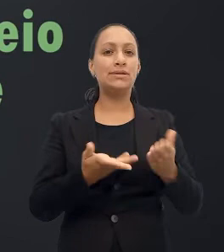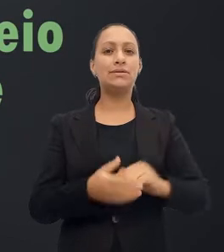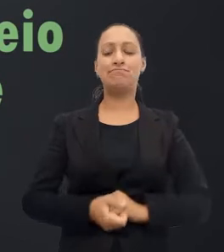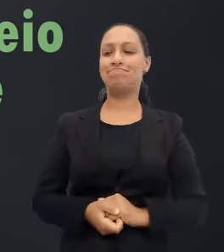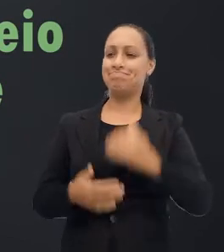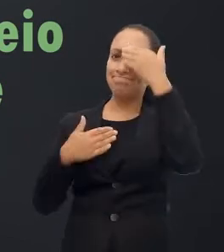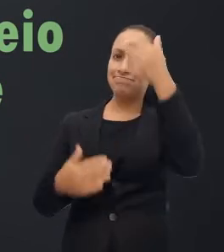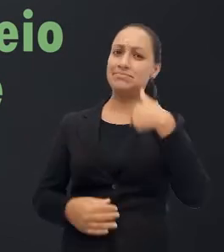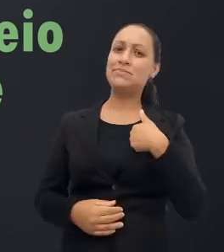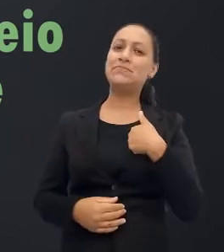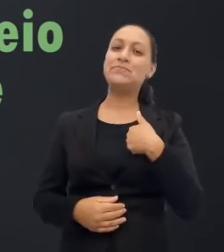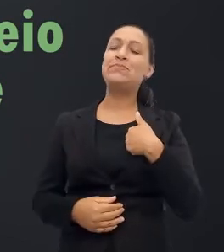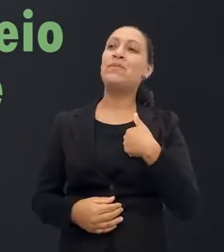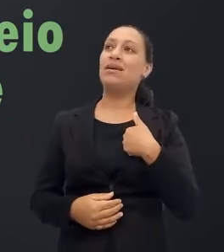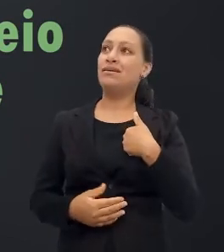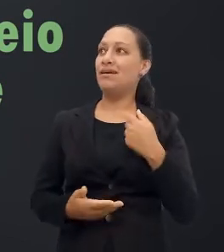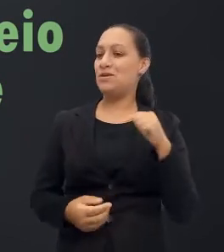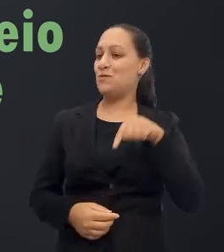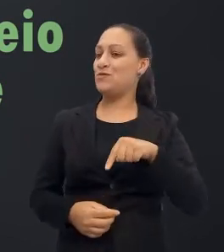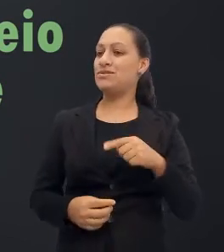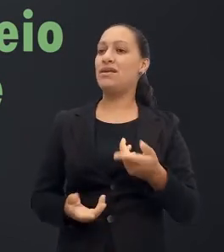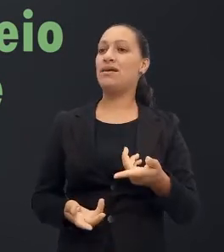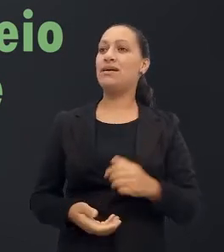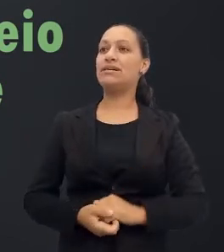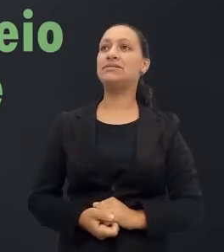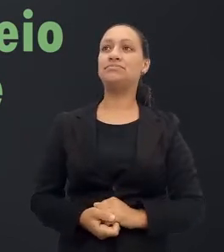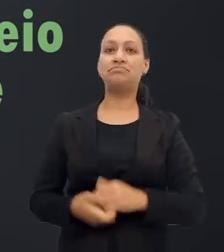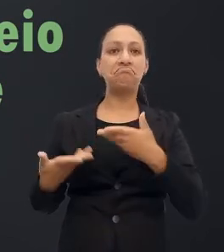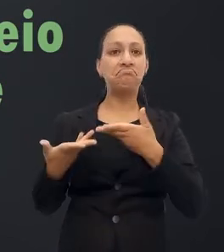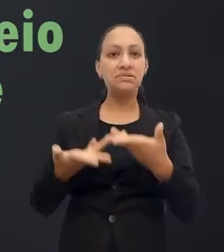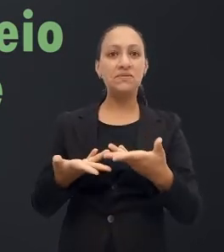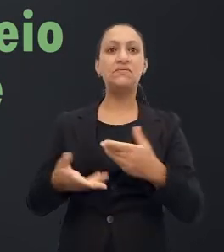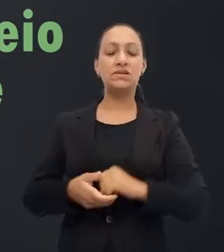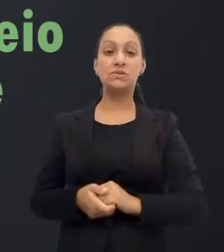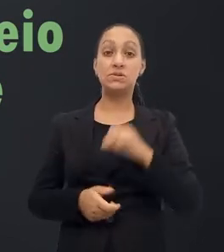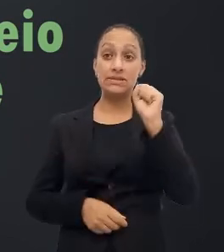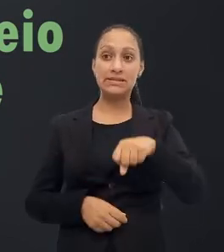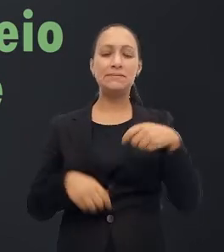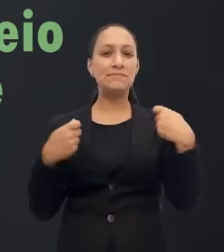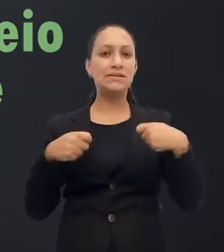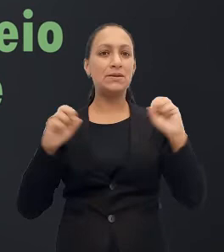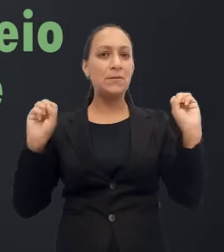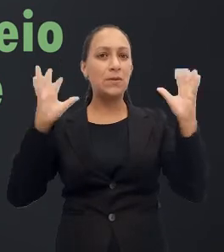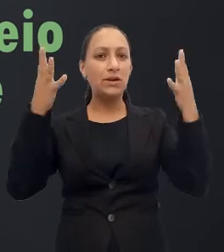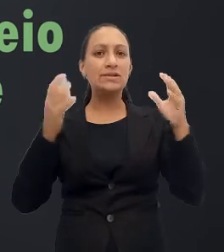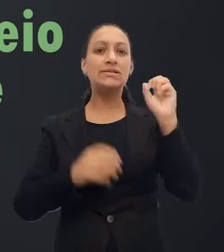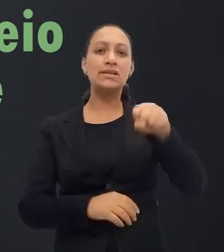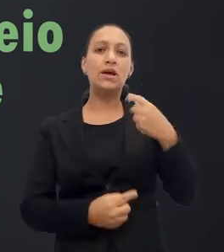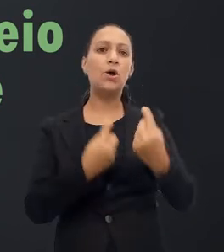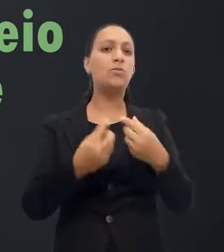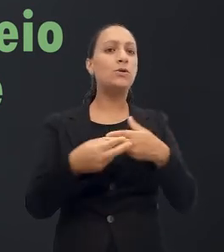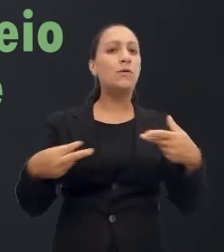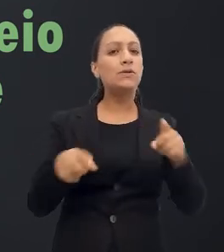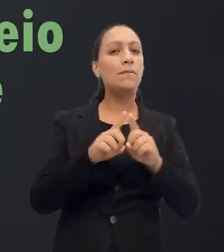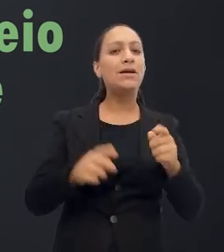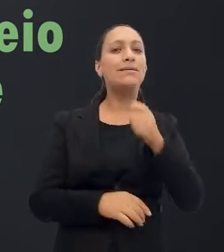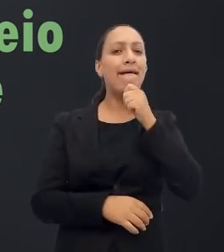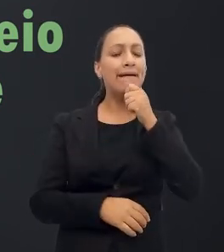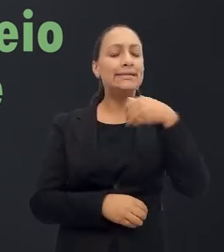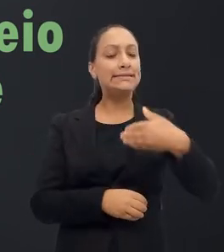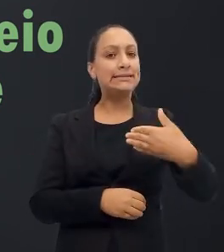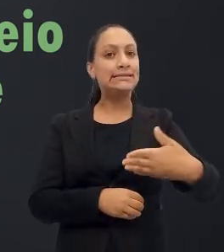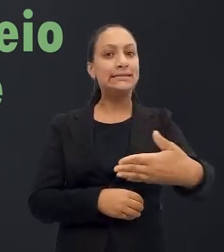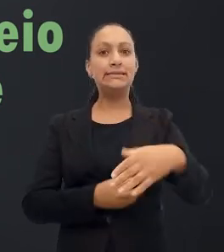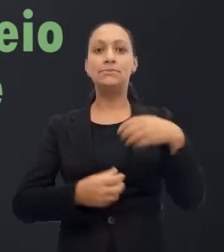pelo convite de estar aqui com vocês. Acho que nós temos, sim, que comemorar alguns pontos, mas muito ainda nós temos que